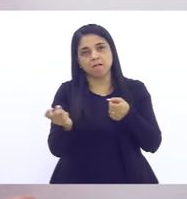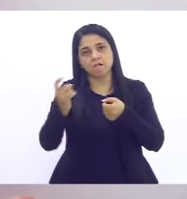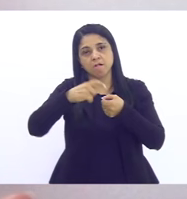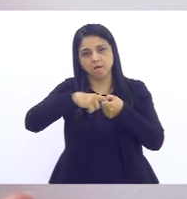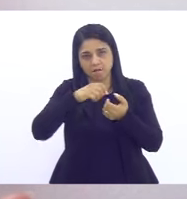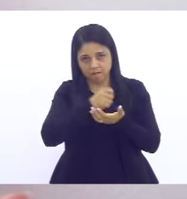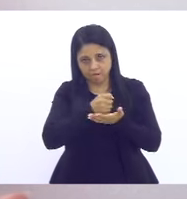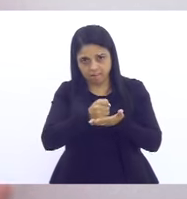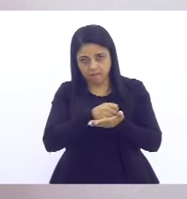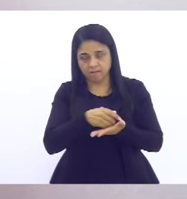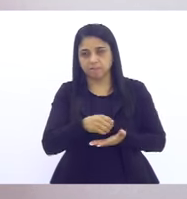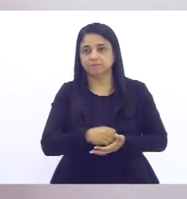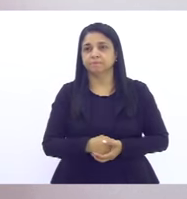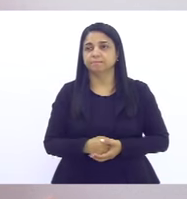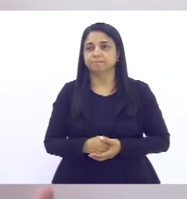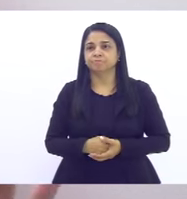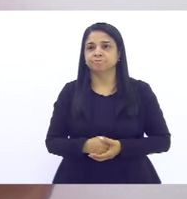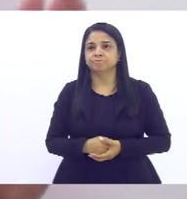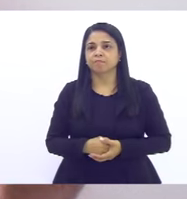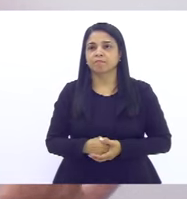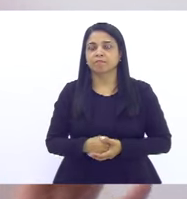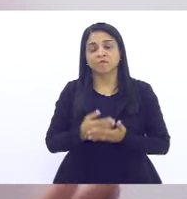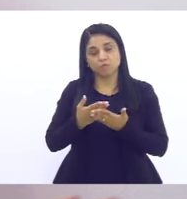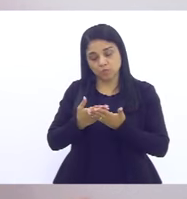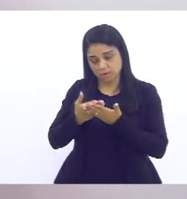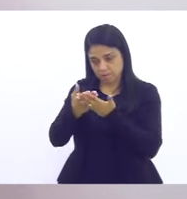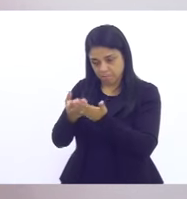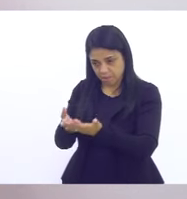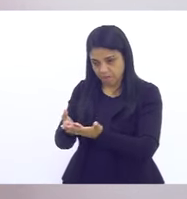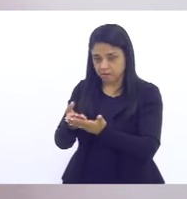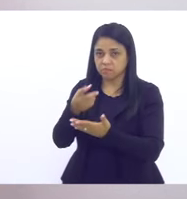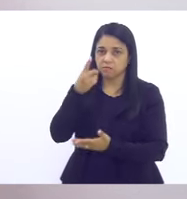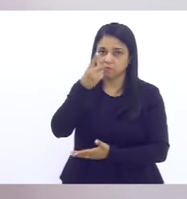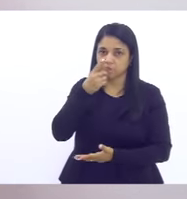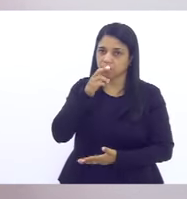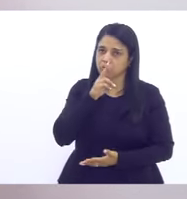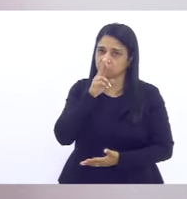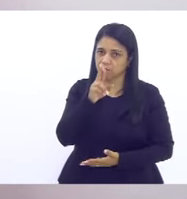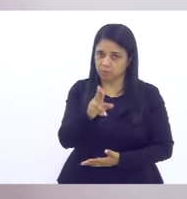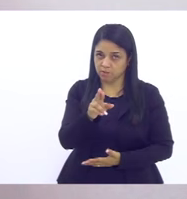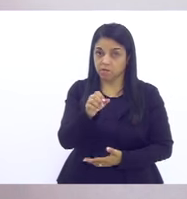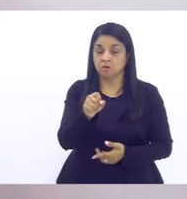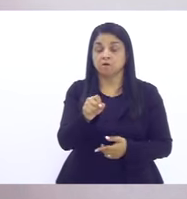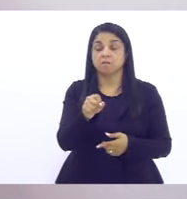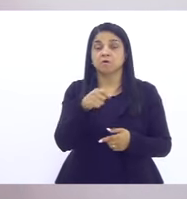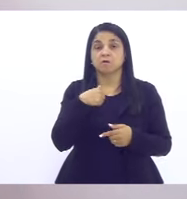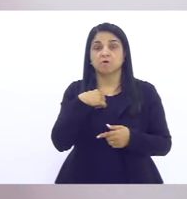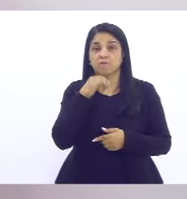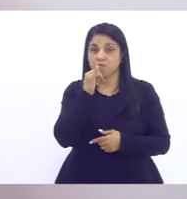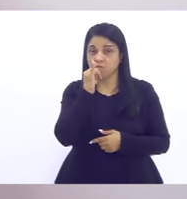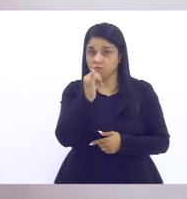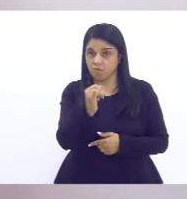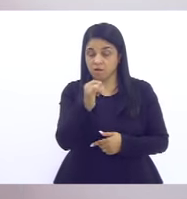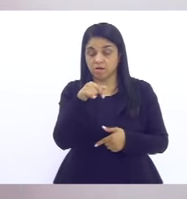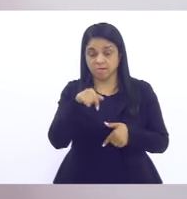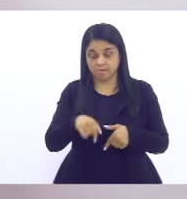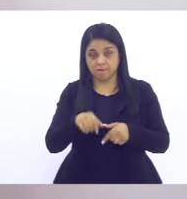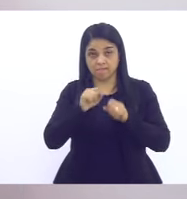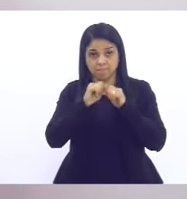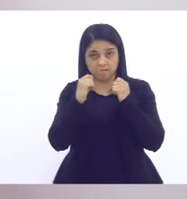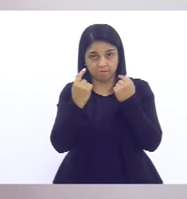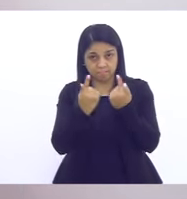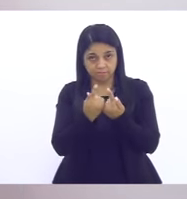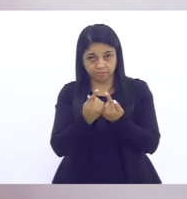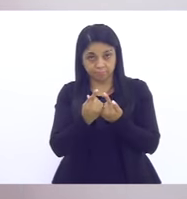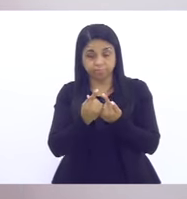concessionado. Então, eu deixo aqui esse encaminhamento, deputado Amorim, já dizendo que tramita nessa casa, de minha